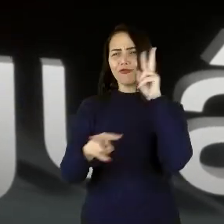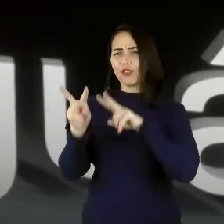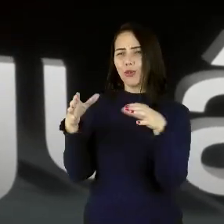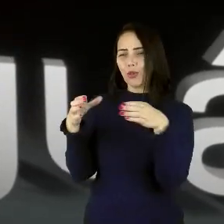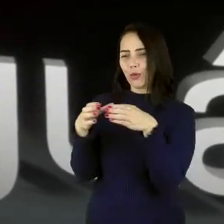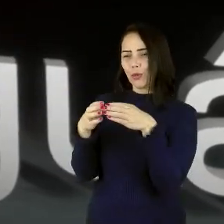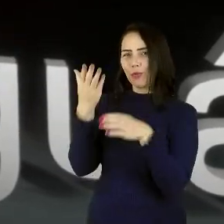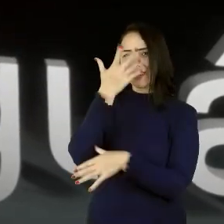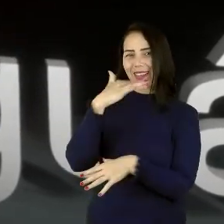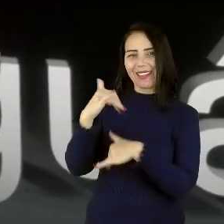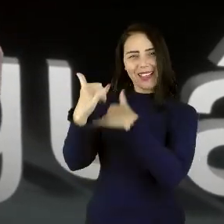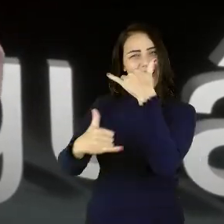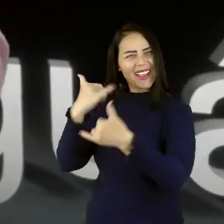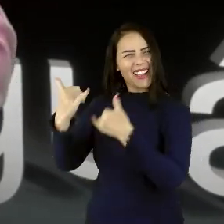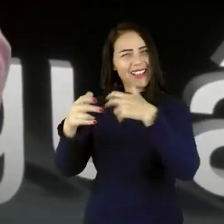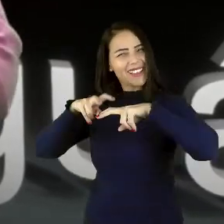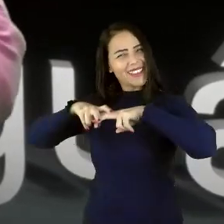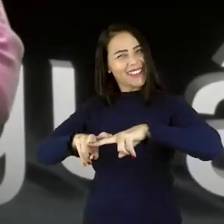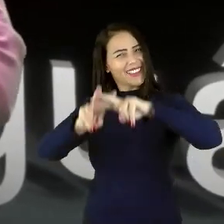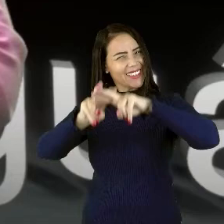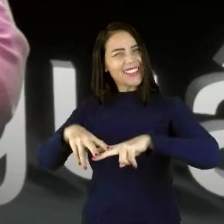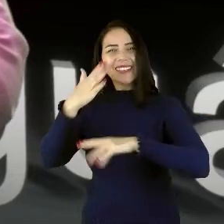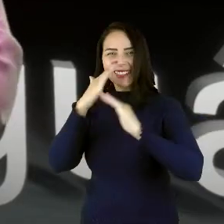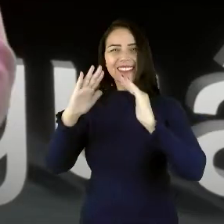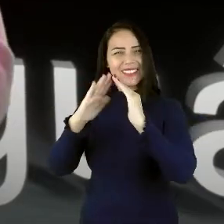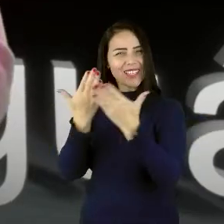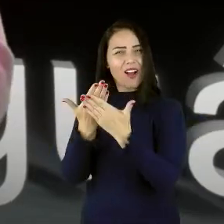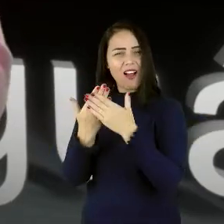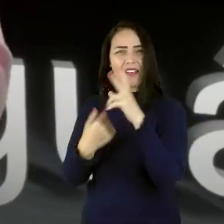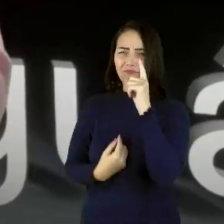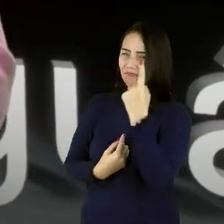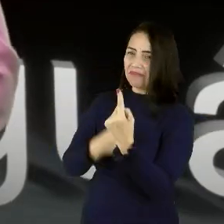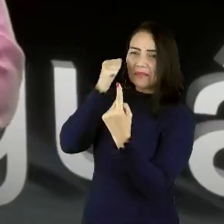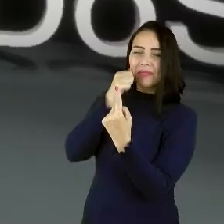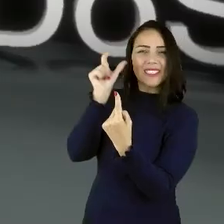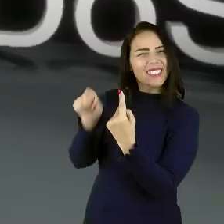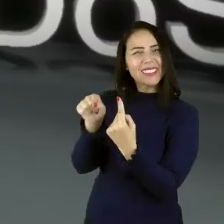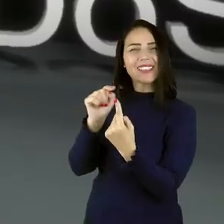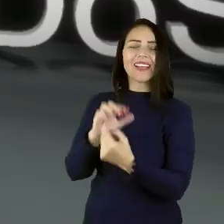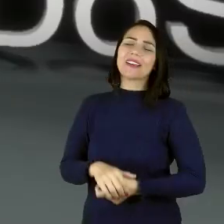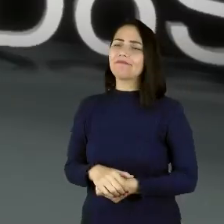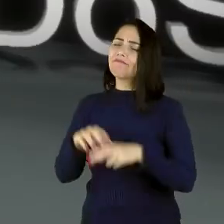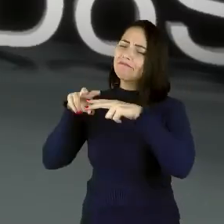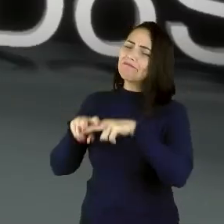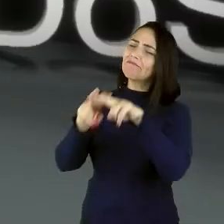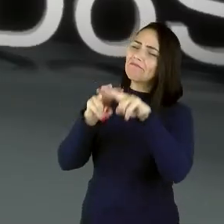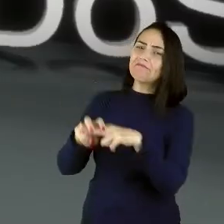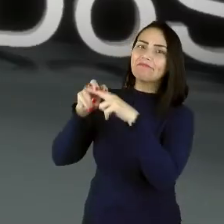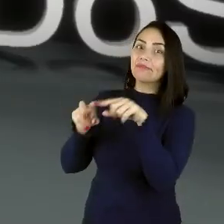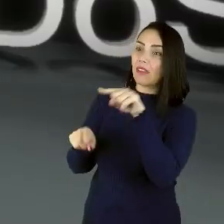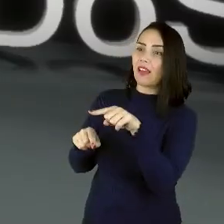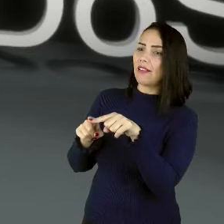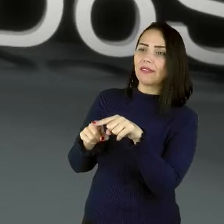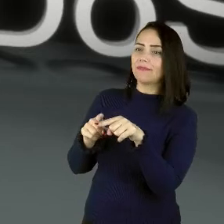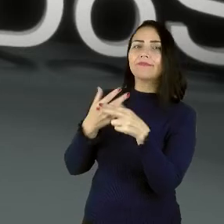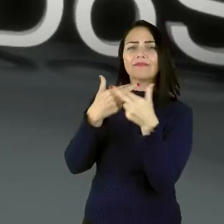crianças brincando no parquinho da escola. E em um dos balanços, uma menininha, a Karina. Devido a diversas síndromes,